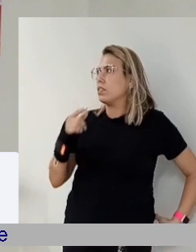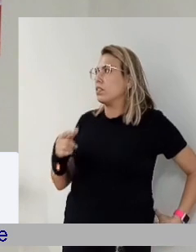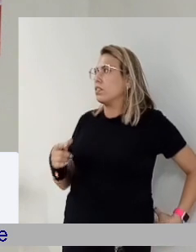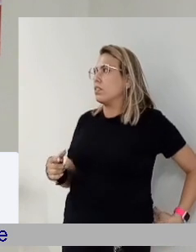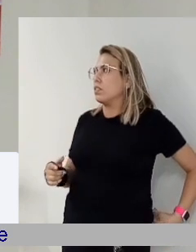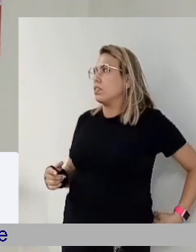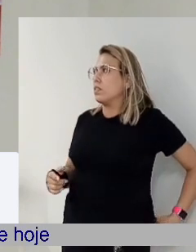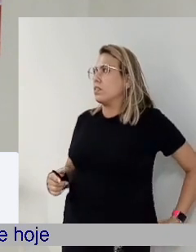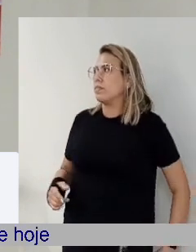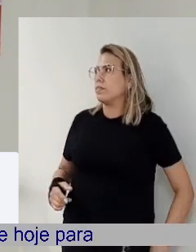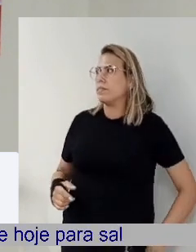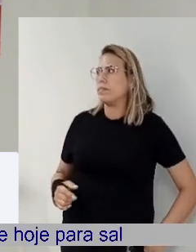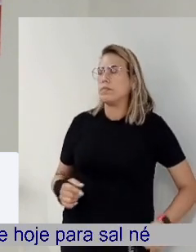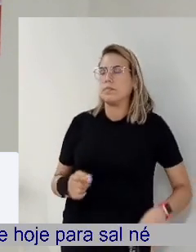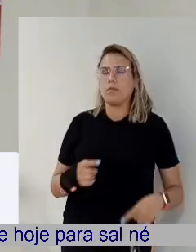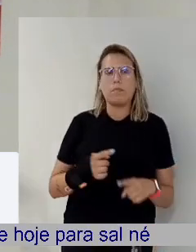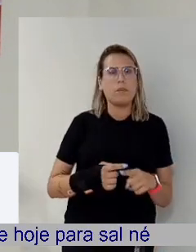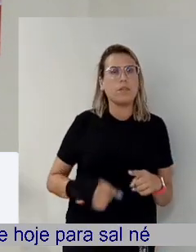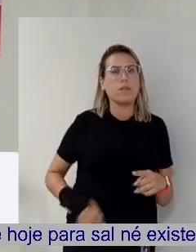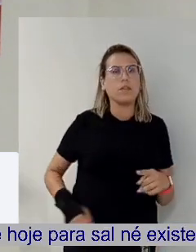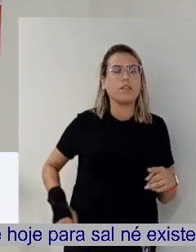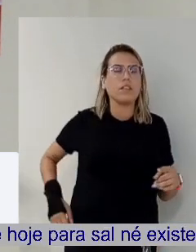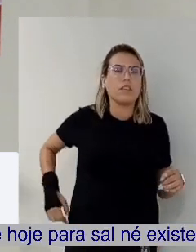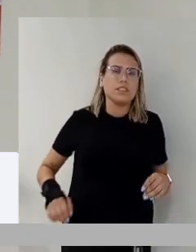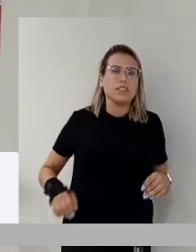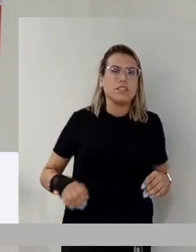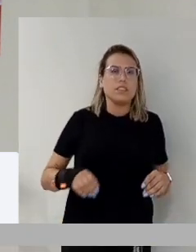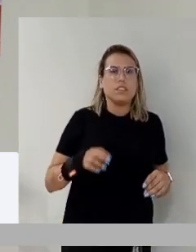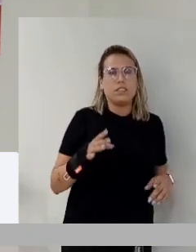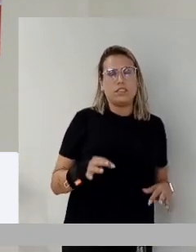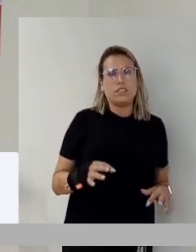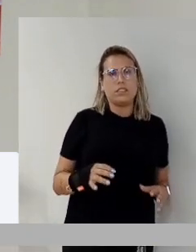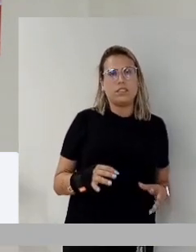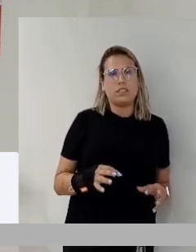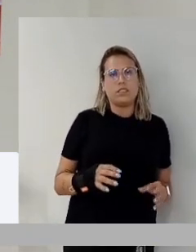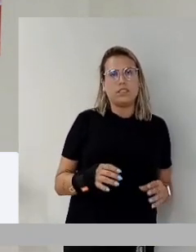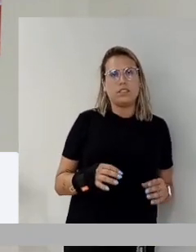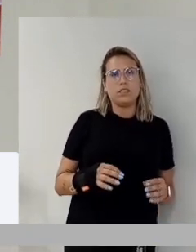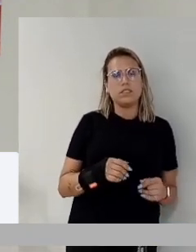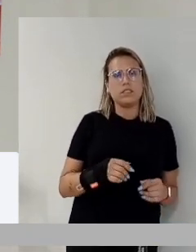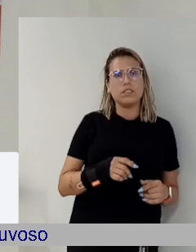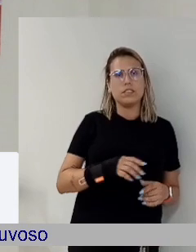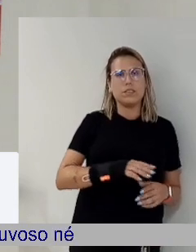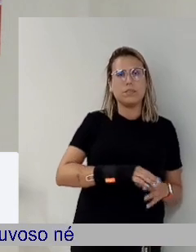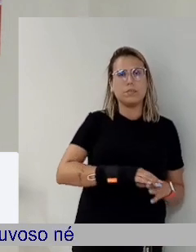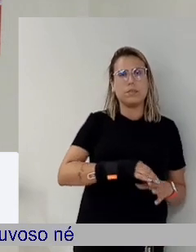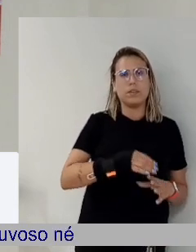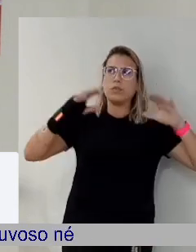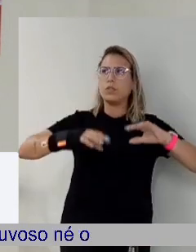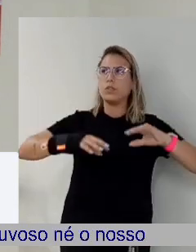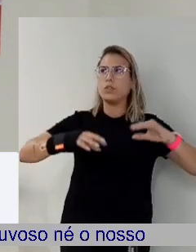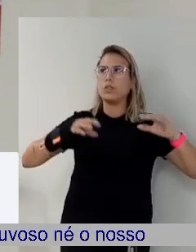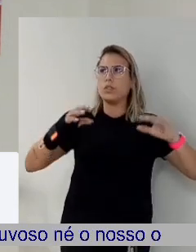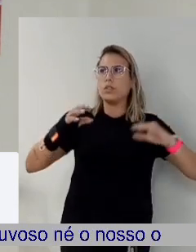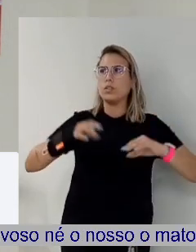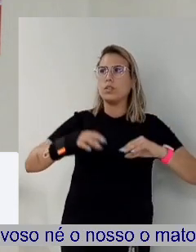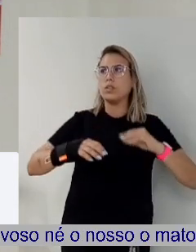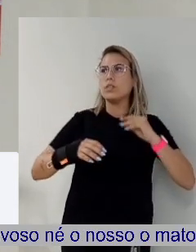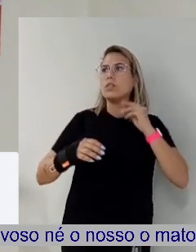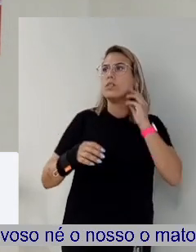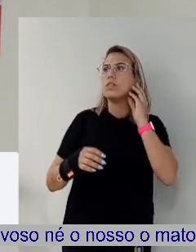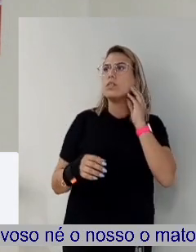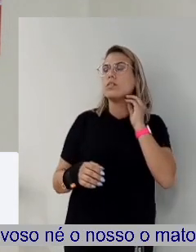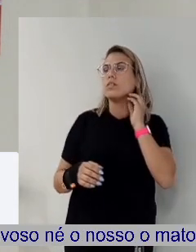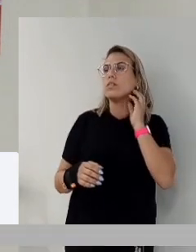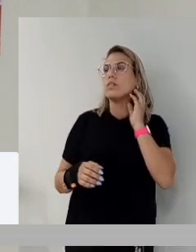hoje braçal né poucas pessoas e com esse período chuvoso né o nosso o mato aos